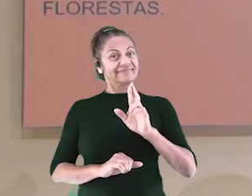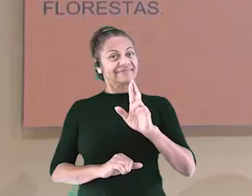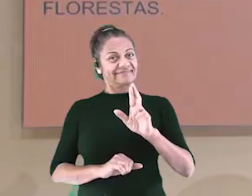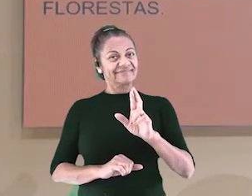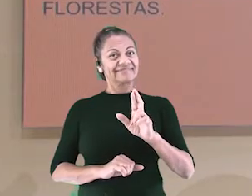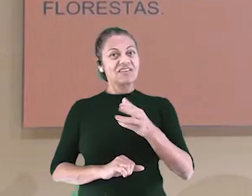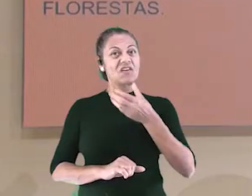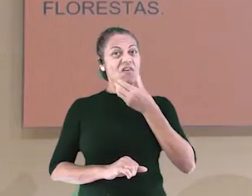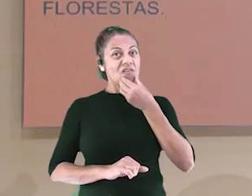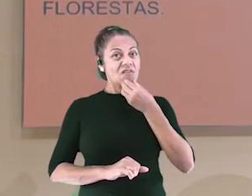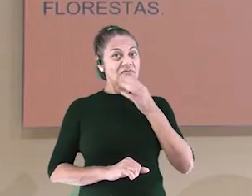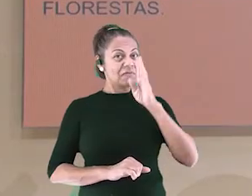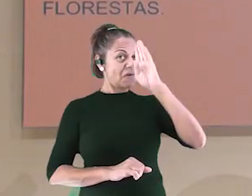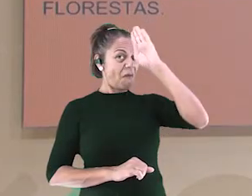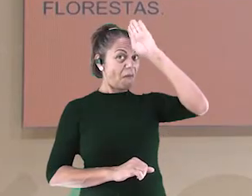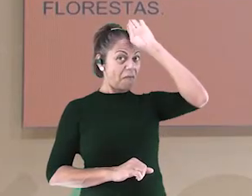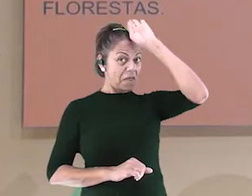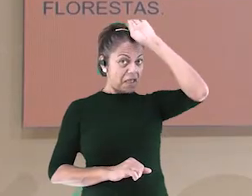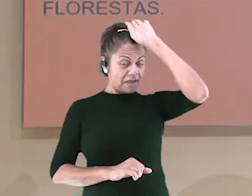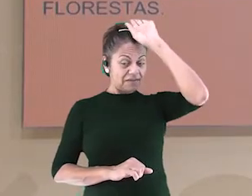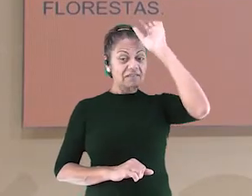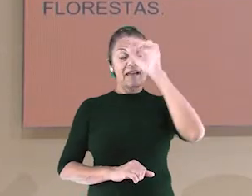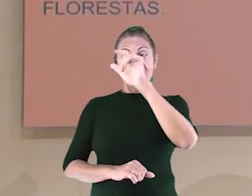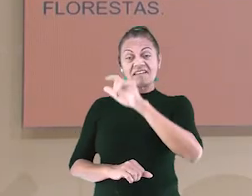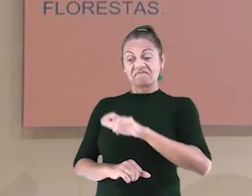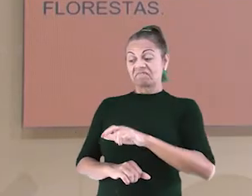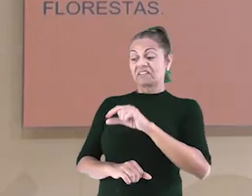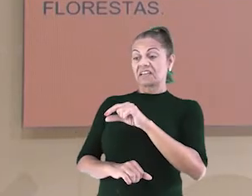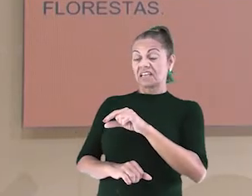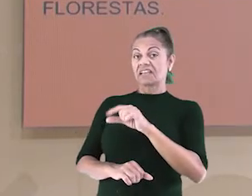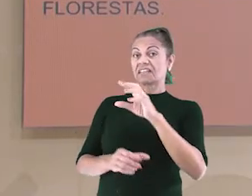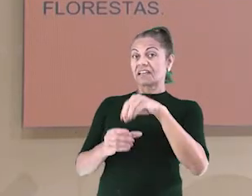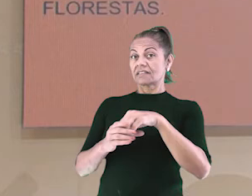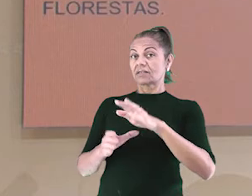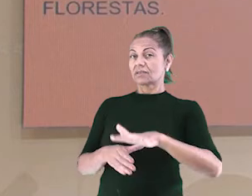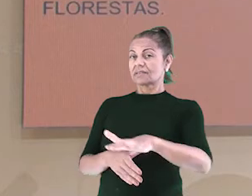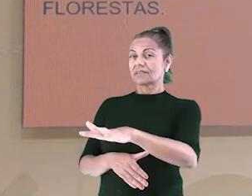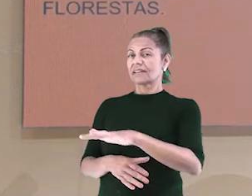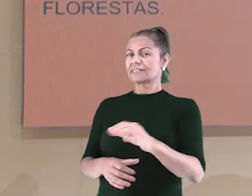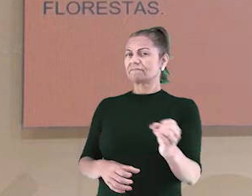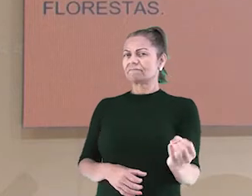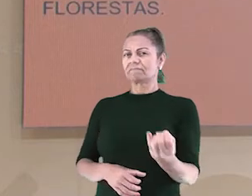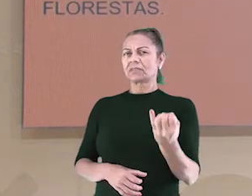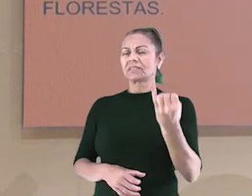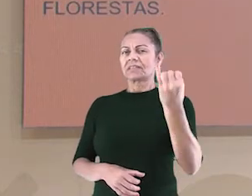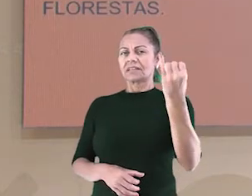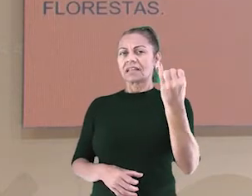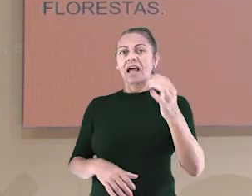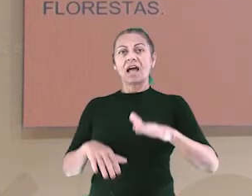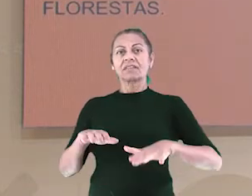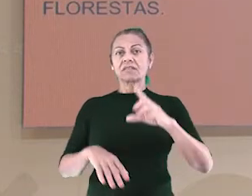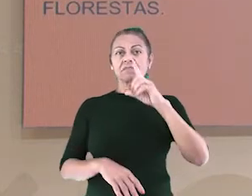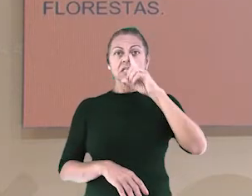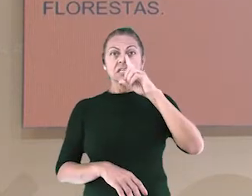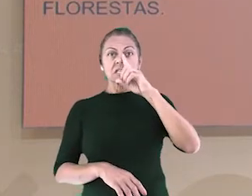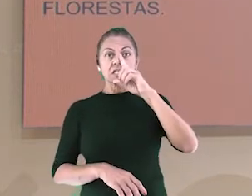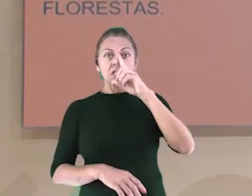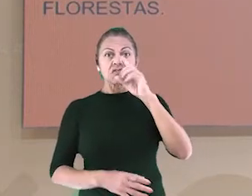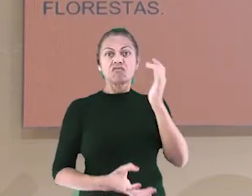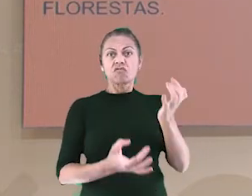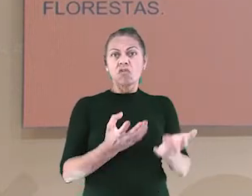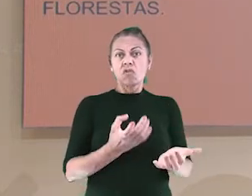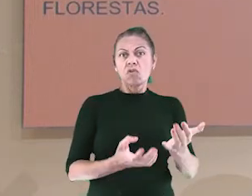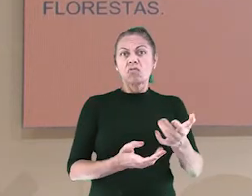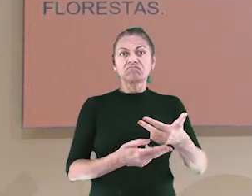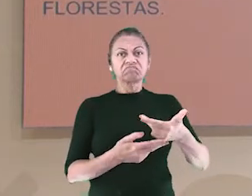É a do bombeiro. O bombeiro tem um papel importantíssimo em nossa sociedade. Quem iria nos salvar dos